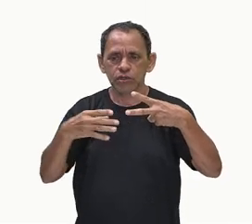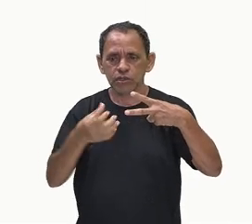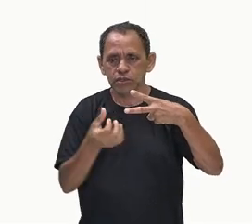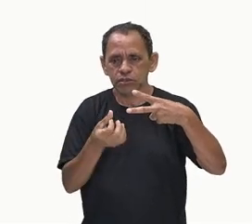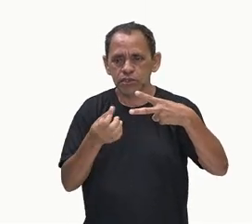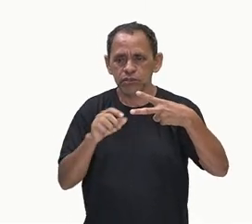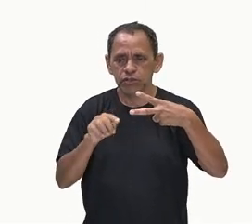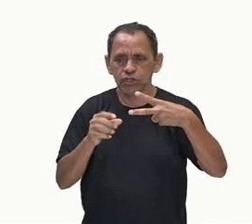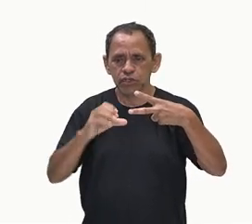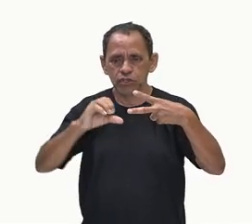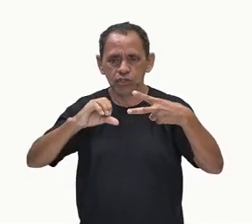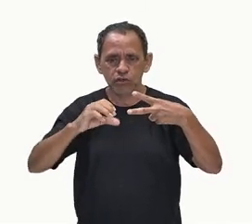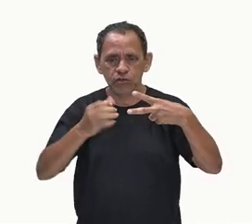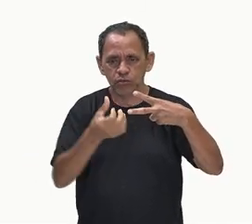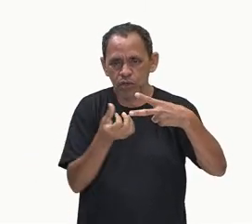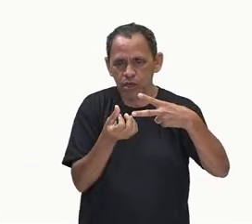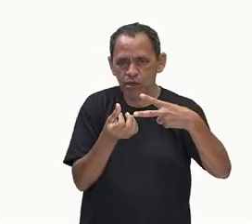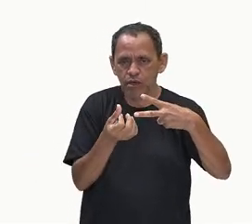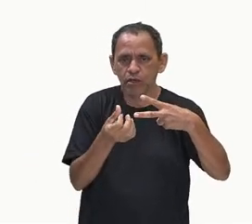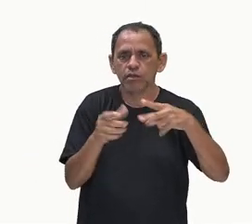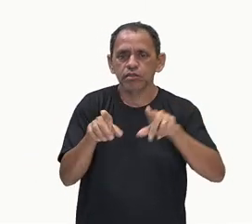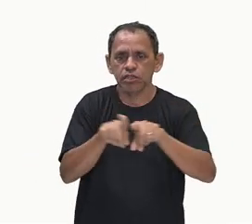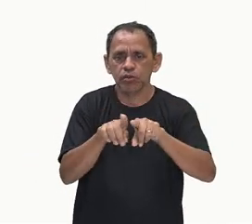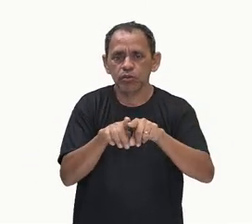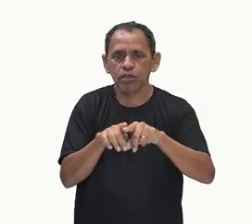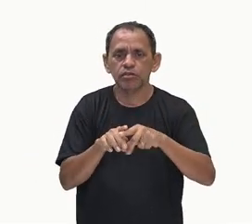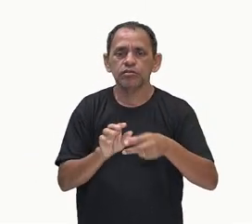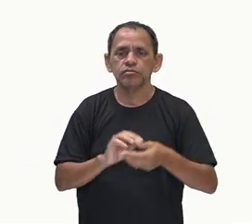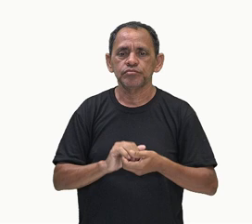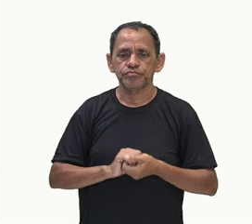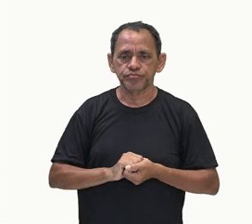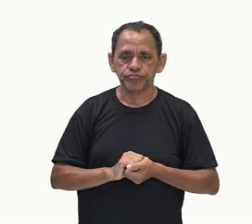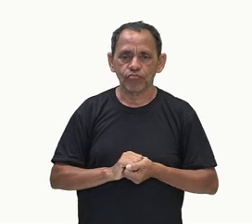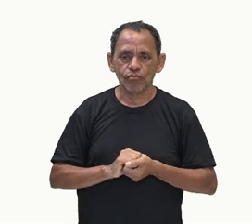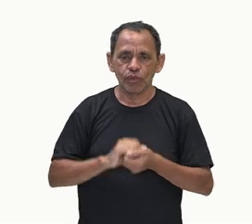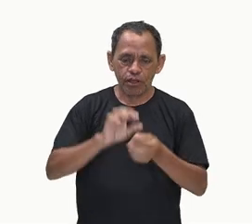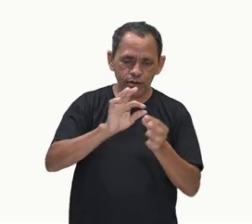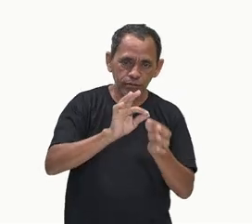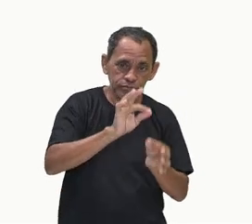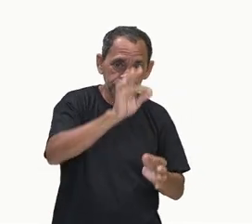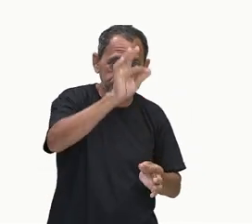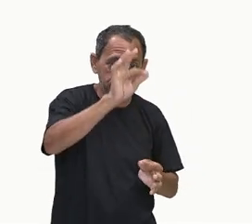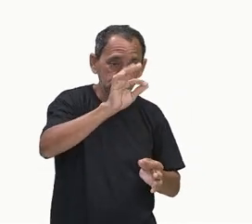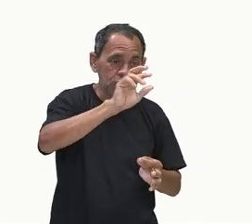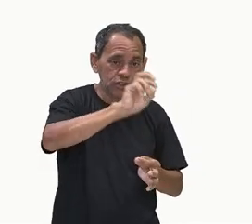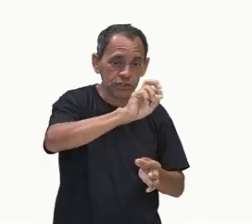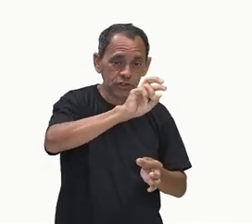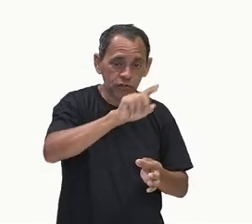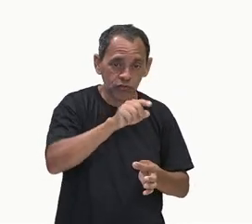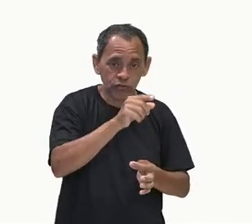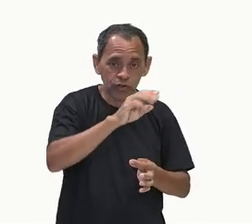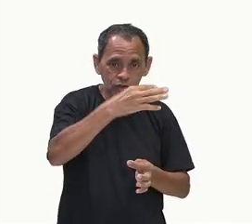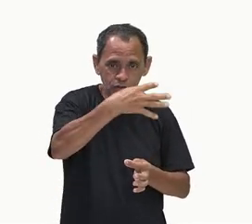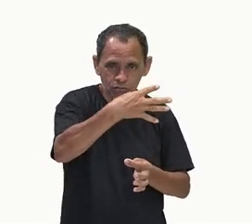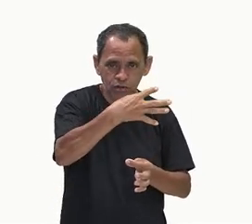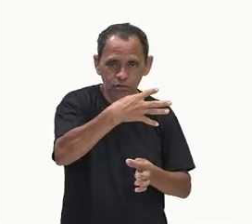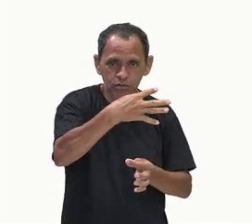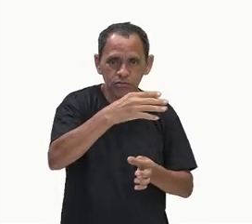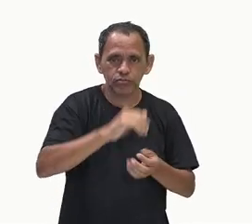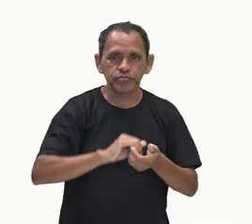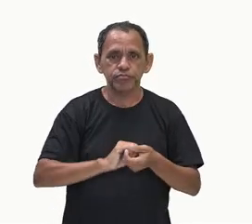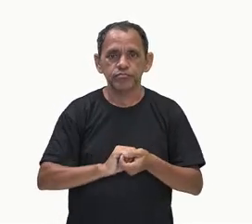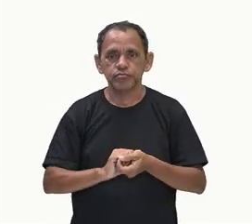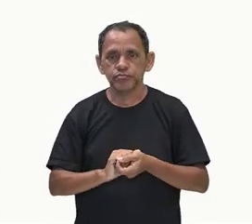essa medida aqui que é o segmento que vai do a até o B que é 5,4 E aí